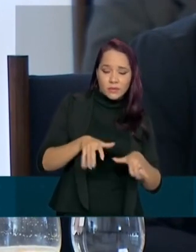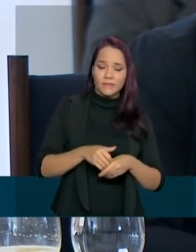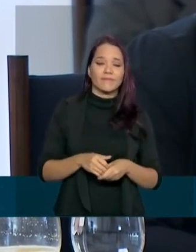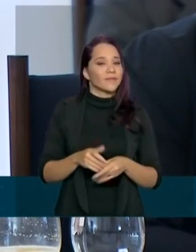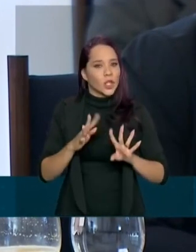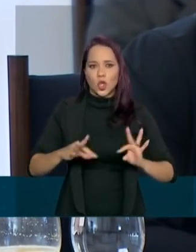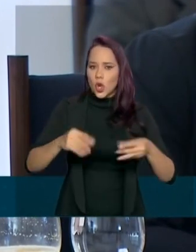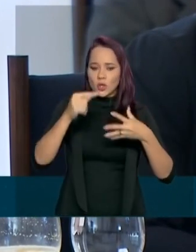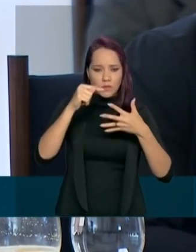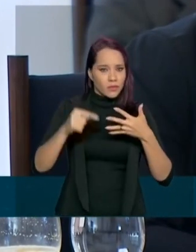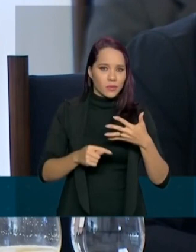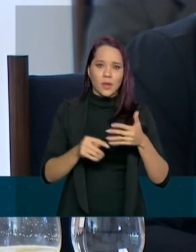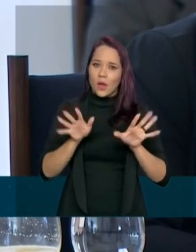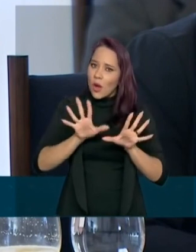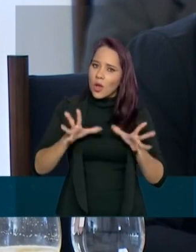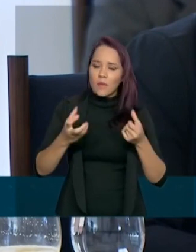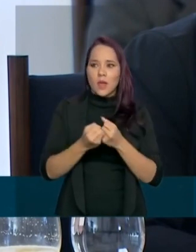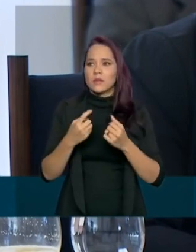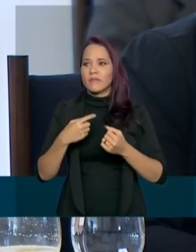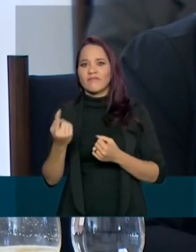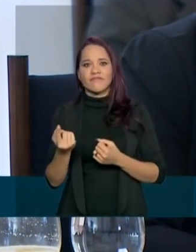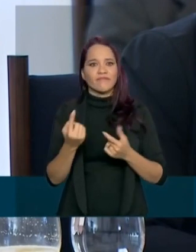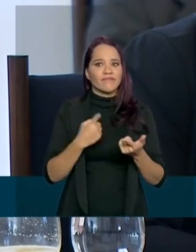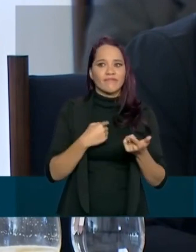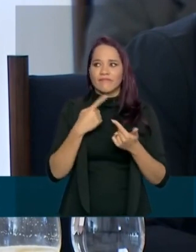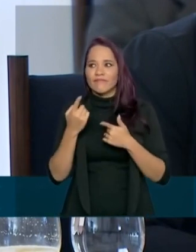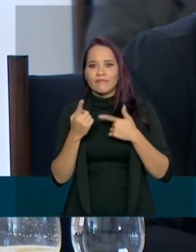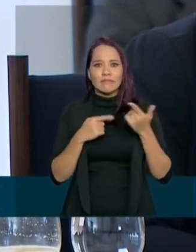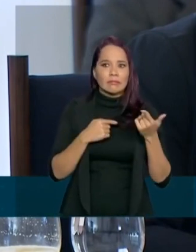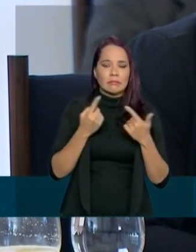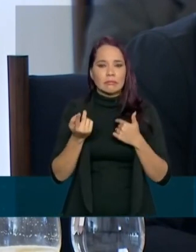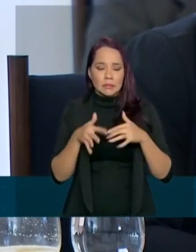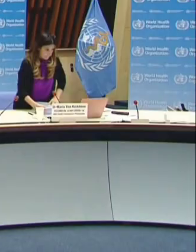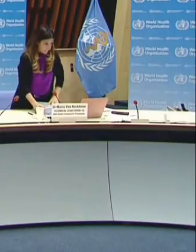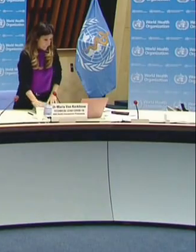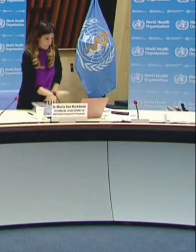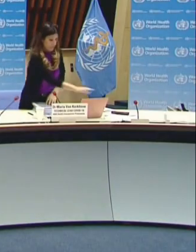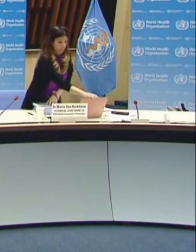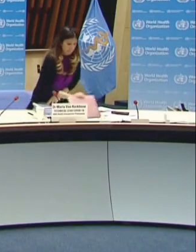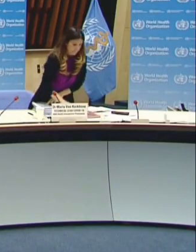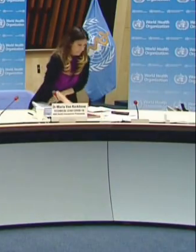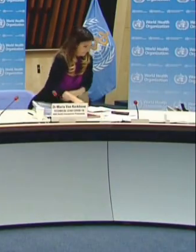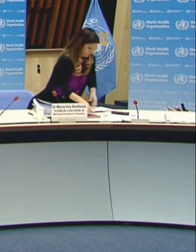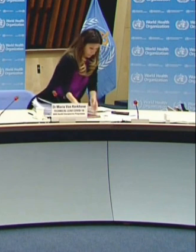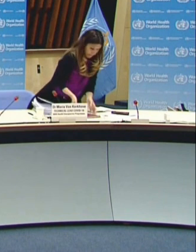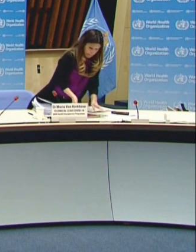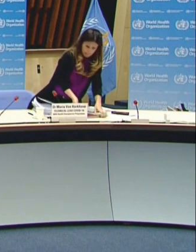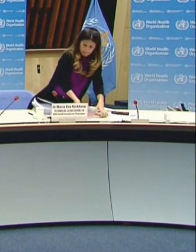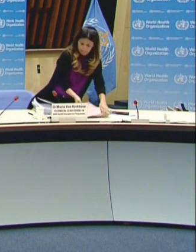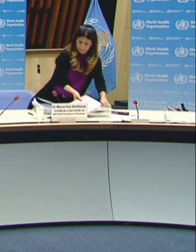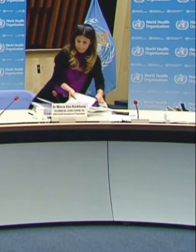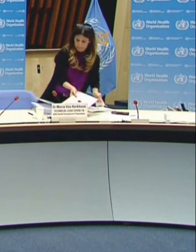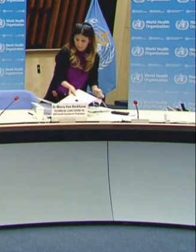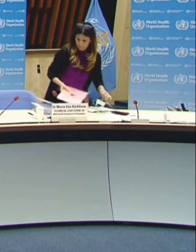assintomáticos e todos esses aspectos ao ms foi e voltou às vezes mais de uma vez isso nos causa que fala do ministro ocorre